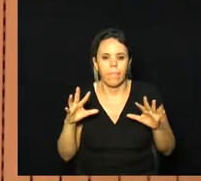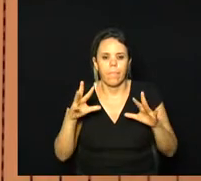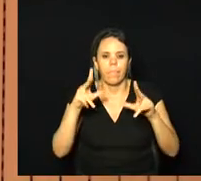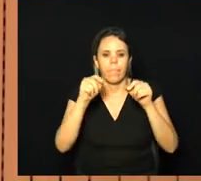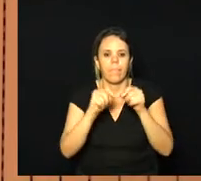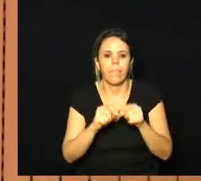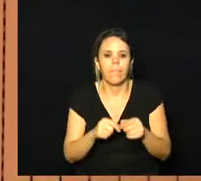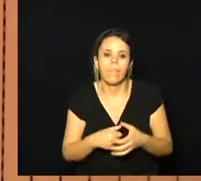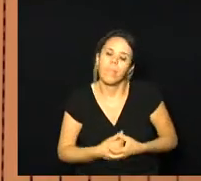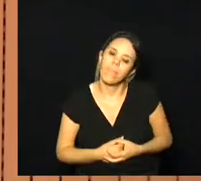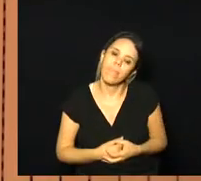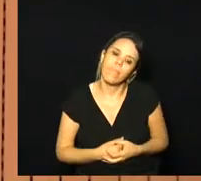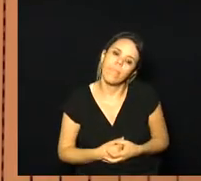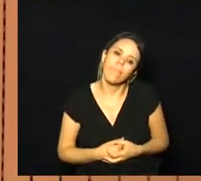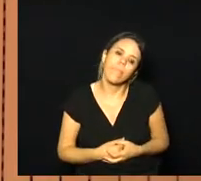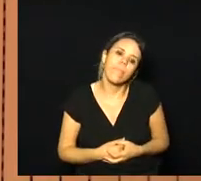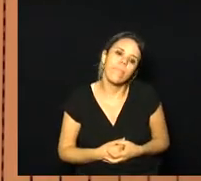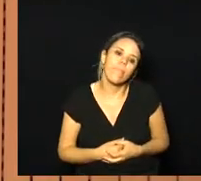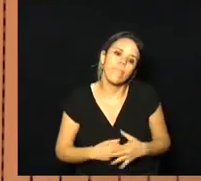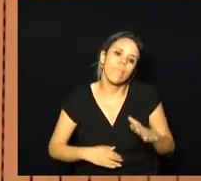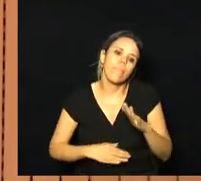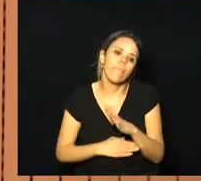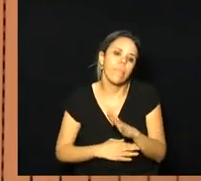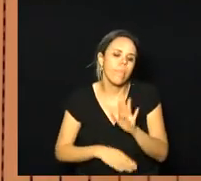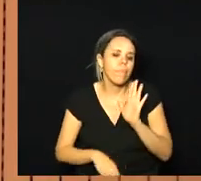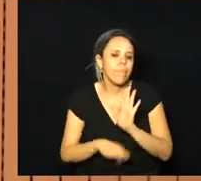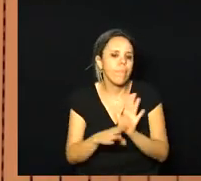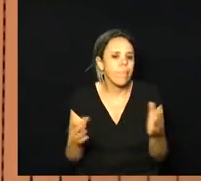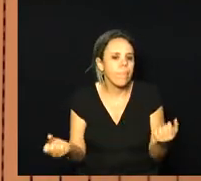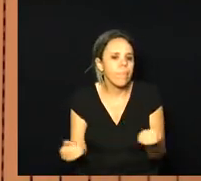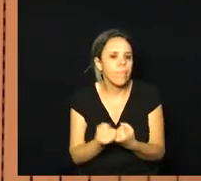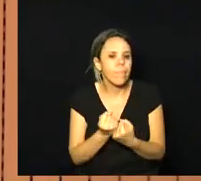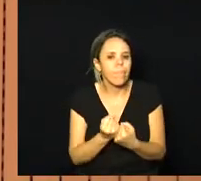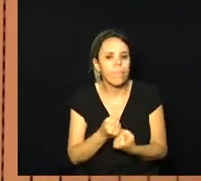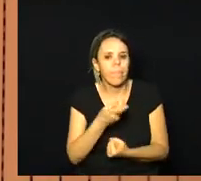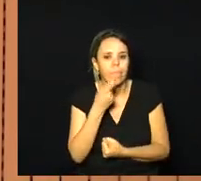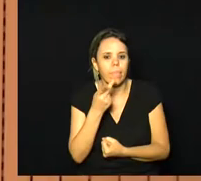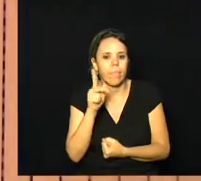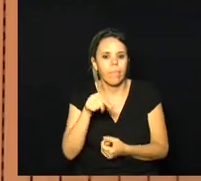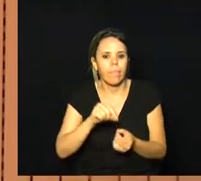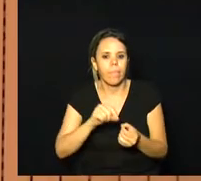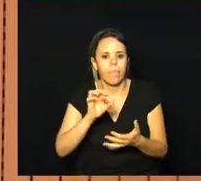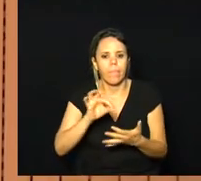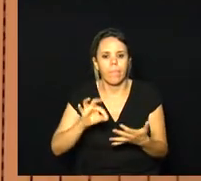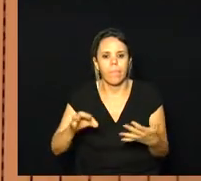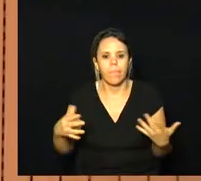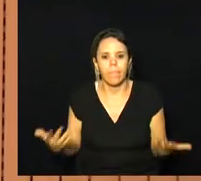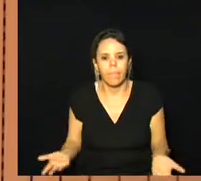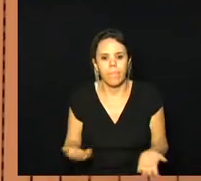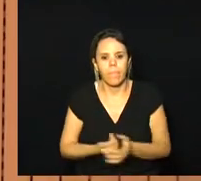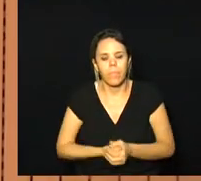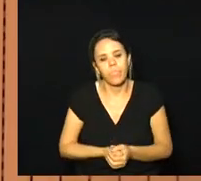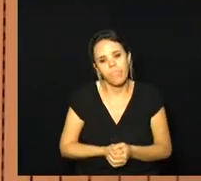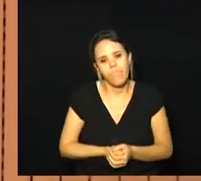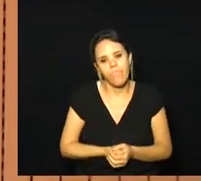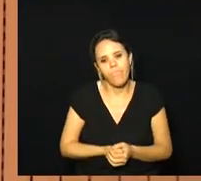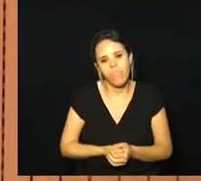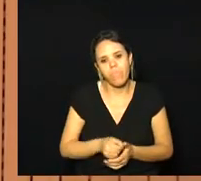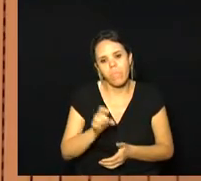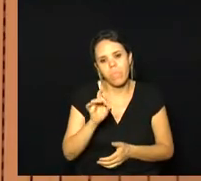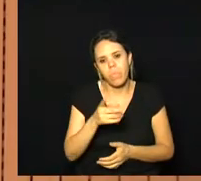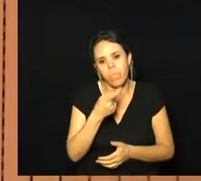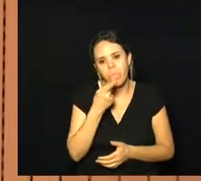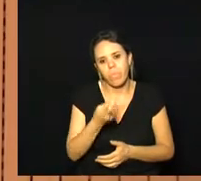eu chegava lá na Câmara, eles me apoiavam, eles falavam, ah, faz isso, faz aquilo, então, eu só tenho que